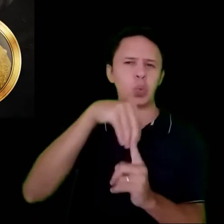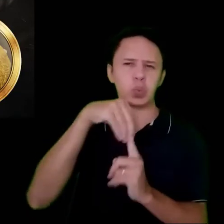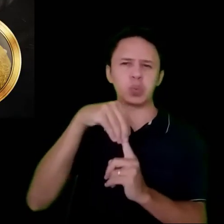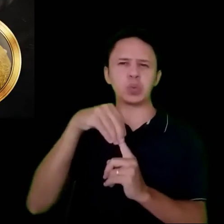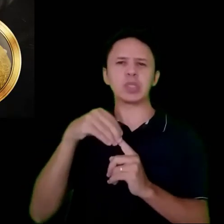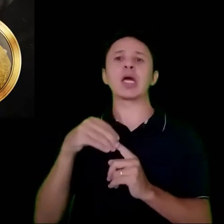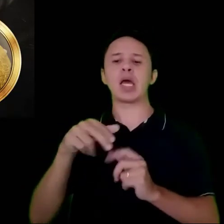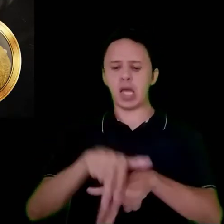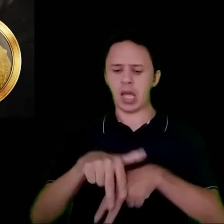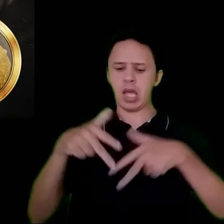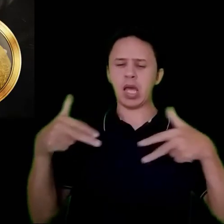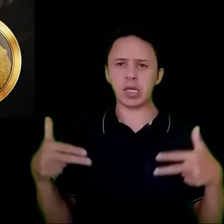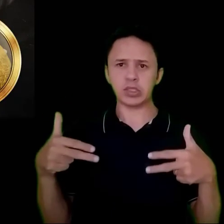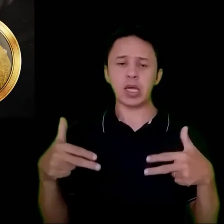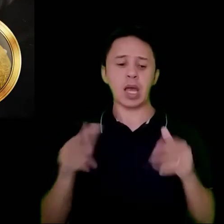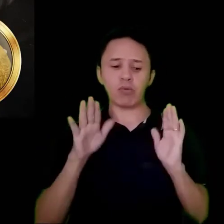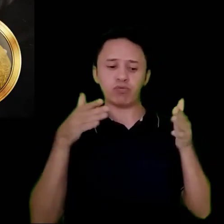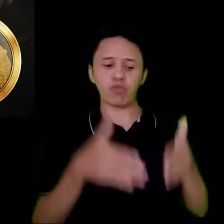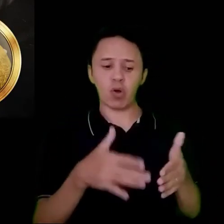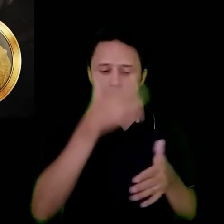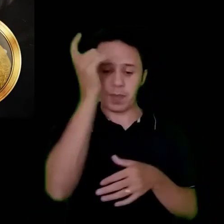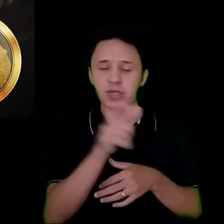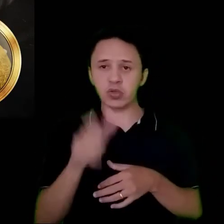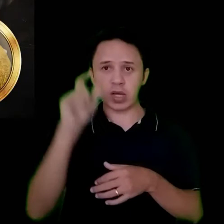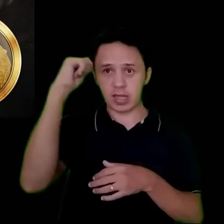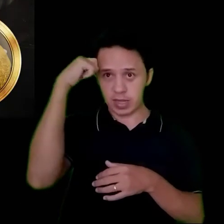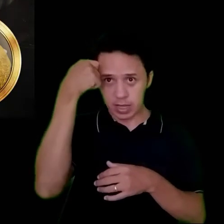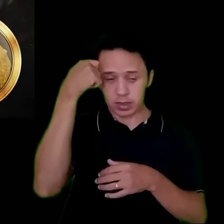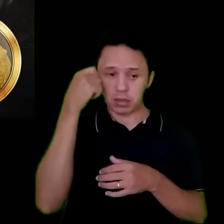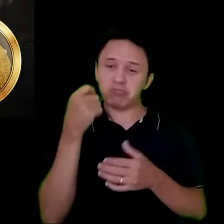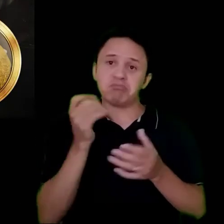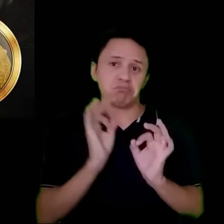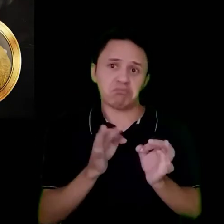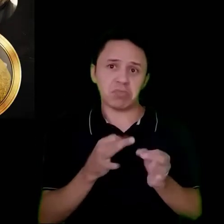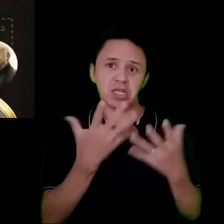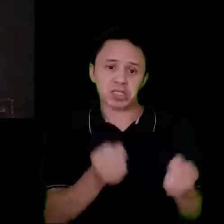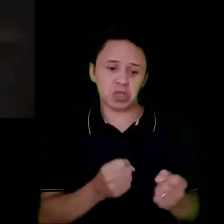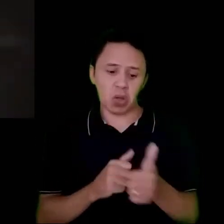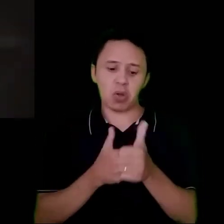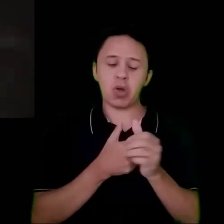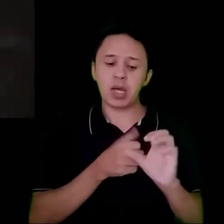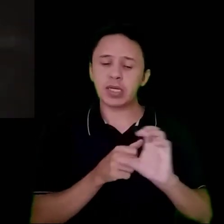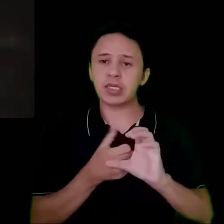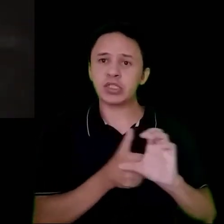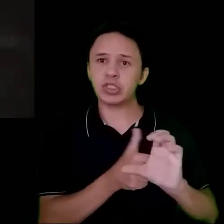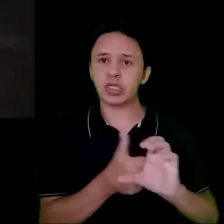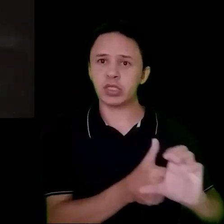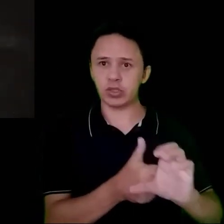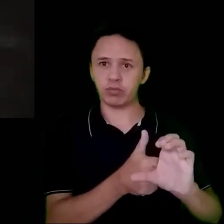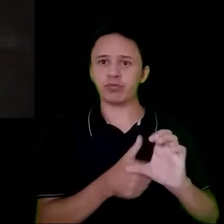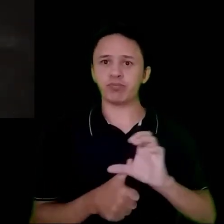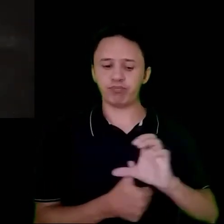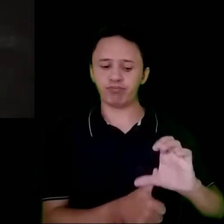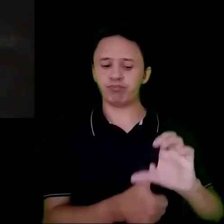que é específica etnicamente, voltada contra pessoas negras, mesmo as que adotassem o cristianismo. Esse é o segundo motivo